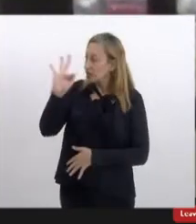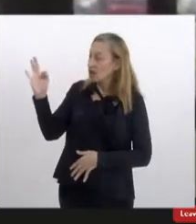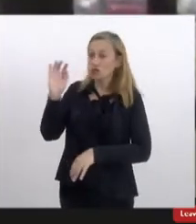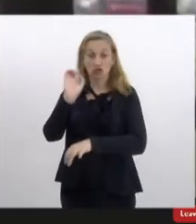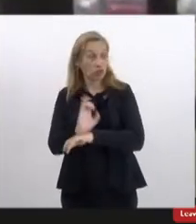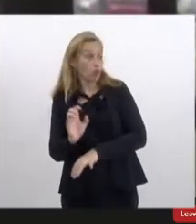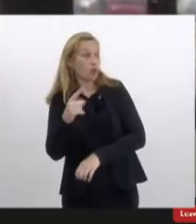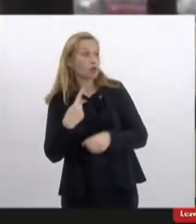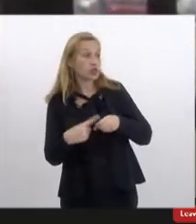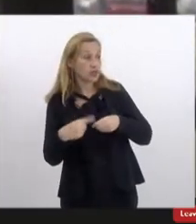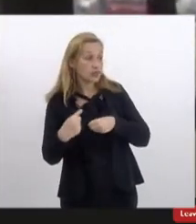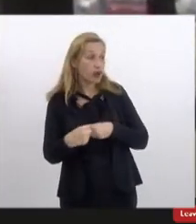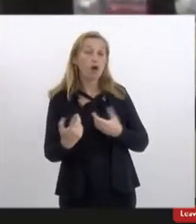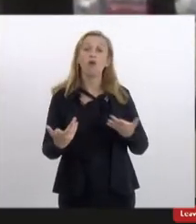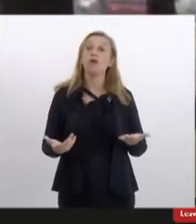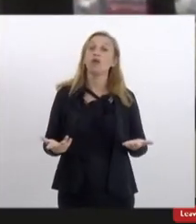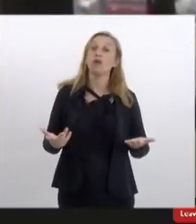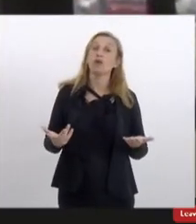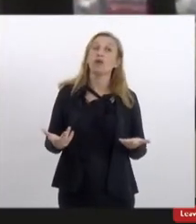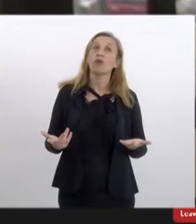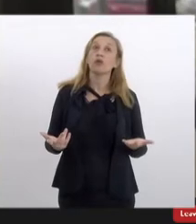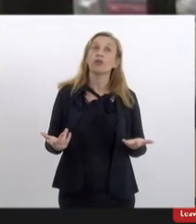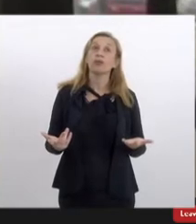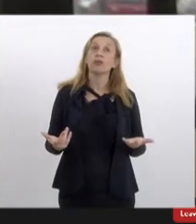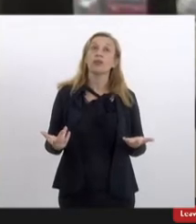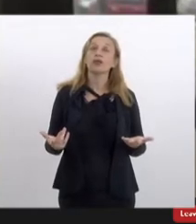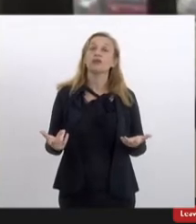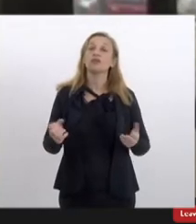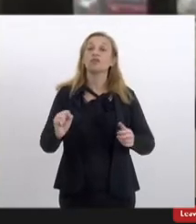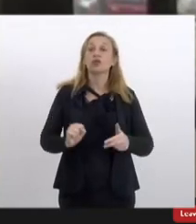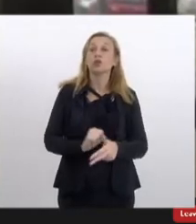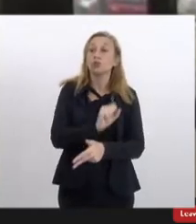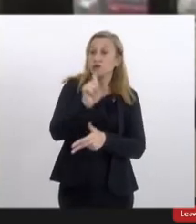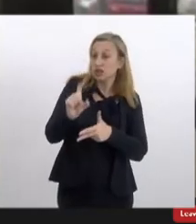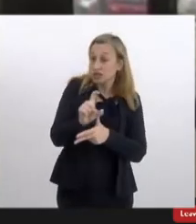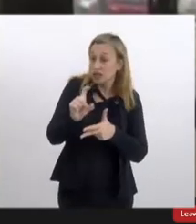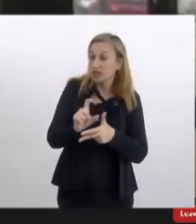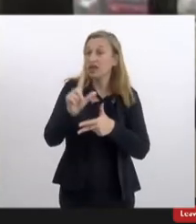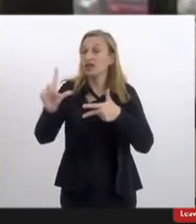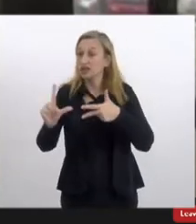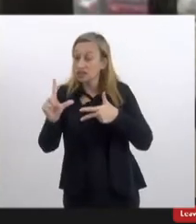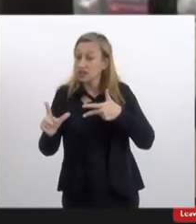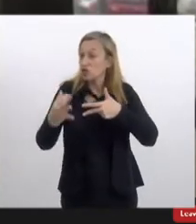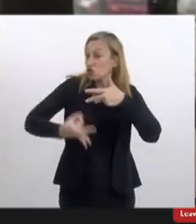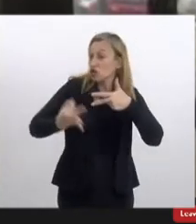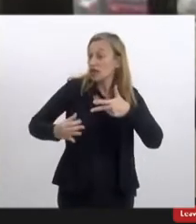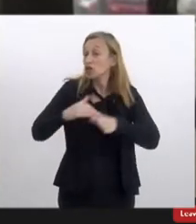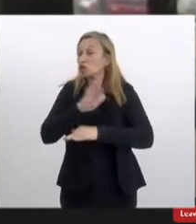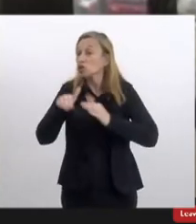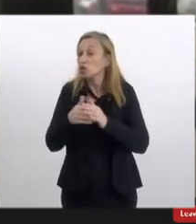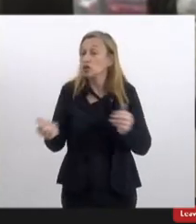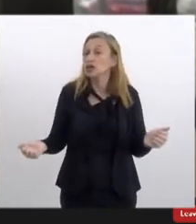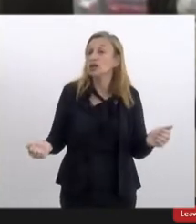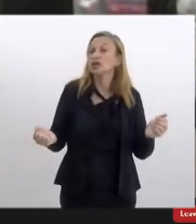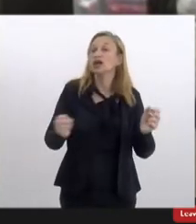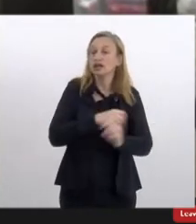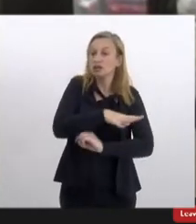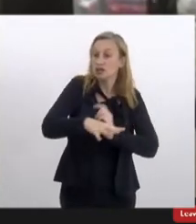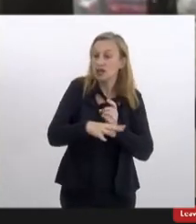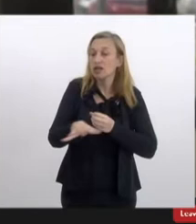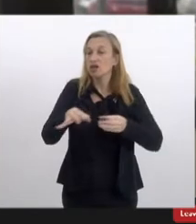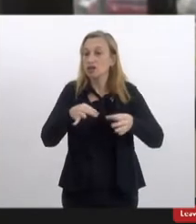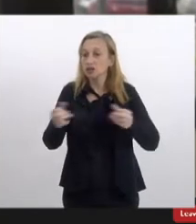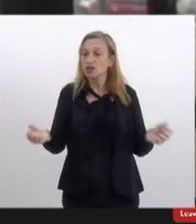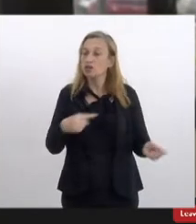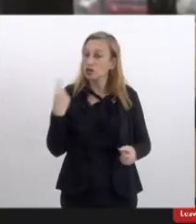estadual, municipal, os poderes legislativo, executivo, judiciário e toda a sociedade civil organizada, é que